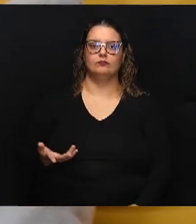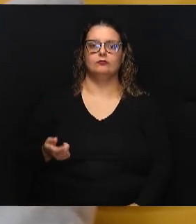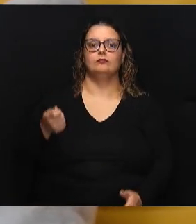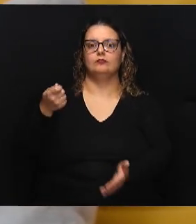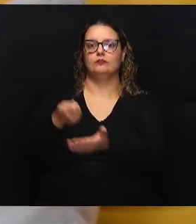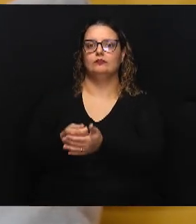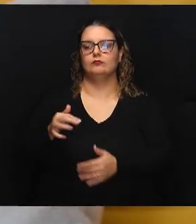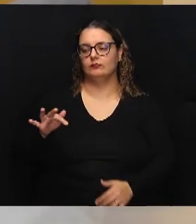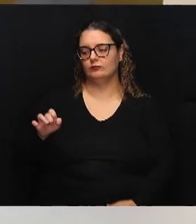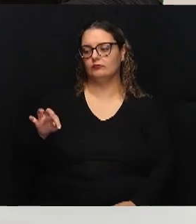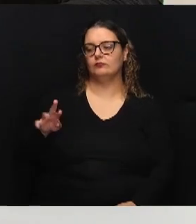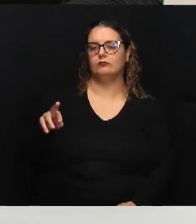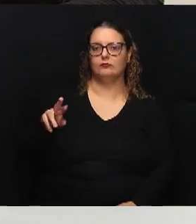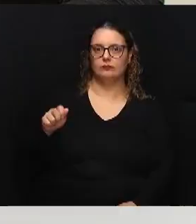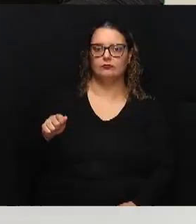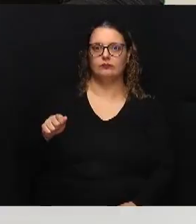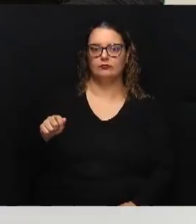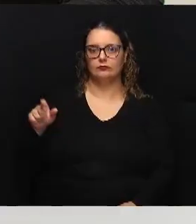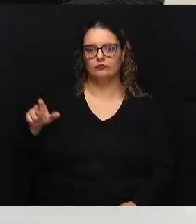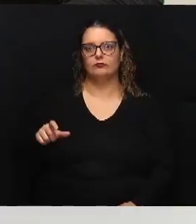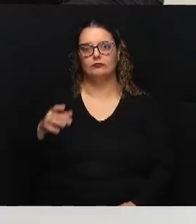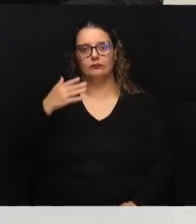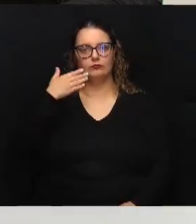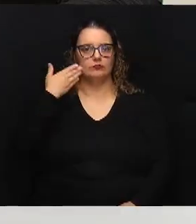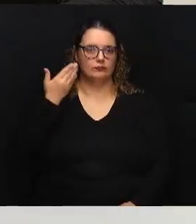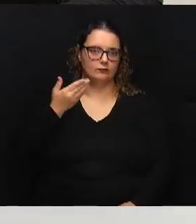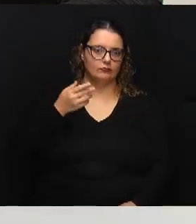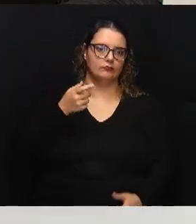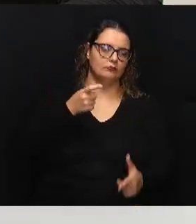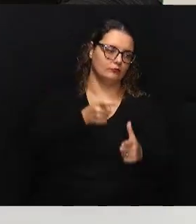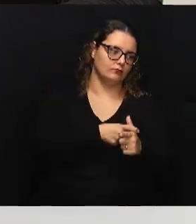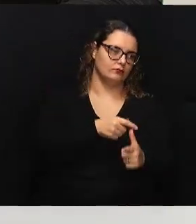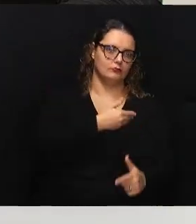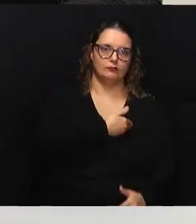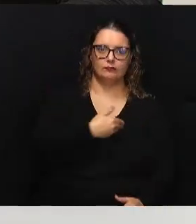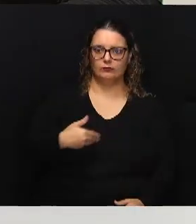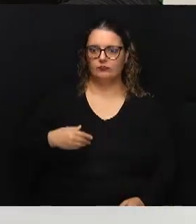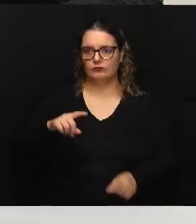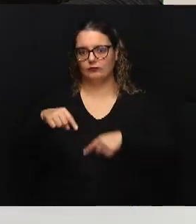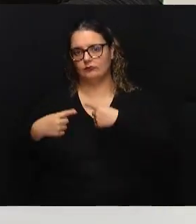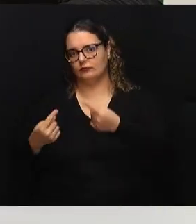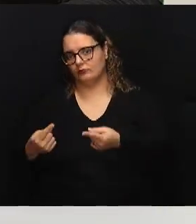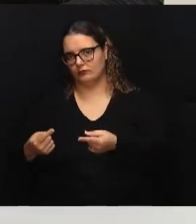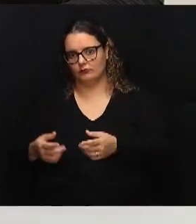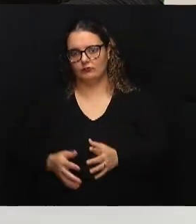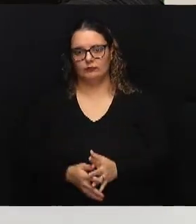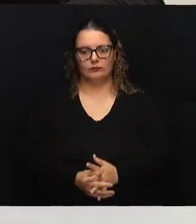cartão. É mais fácil dever para o governo, é mais fácil dever para outras